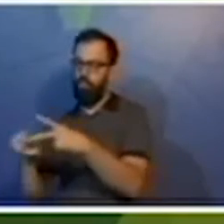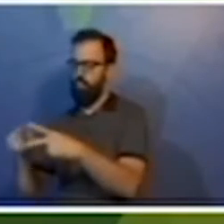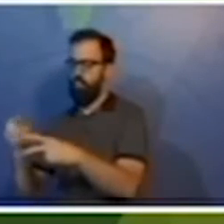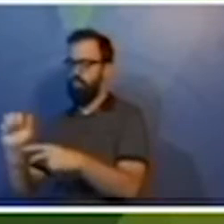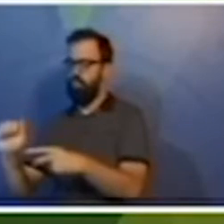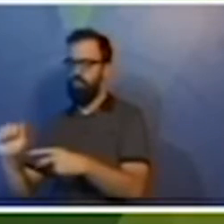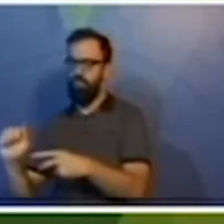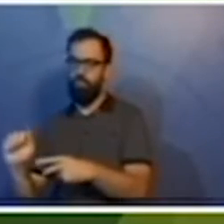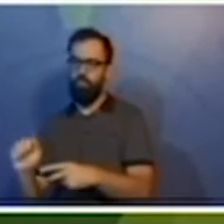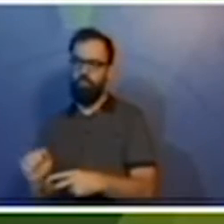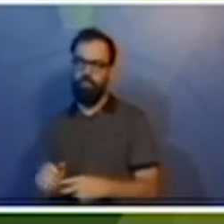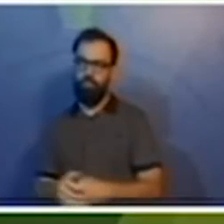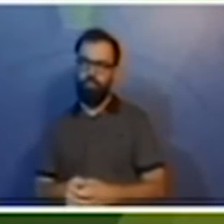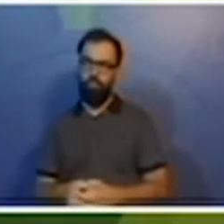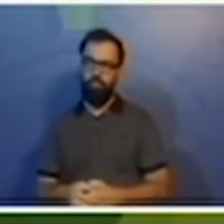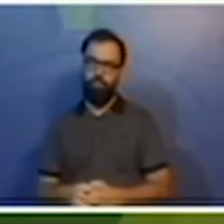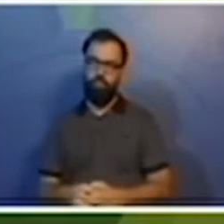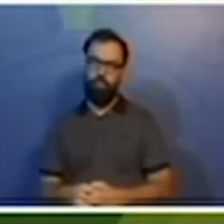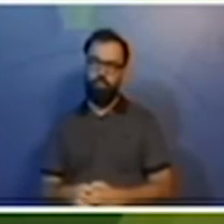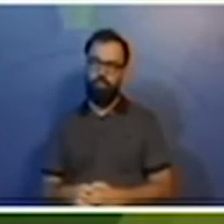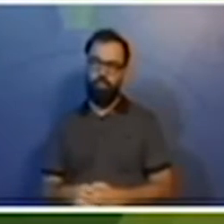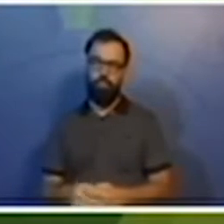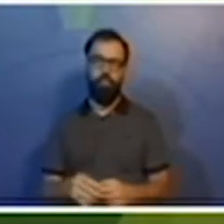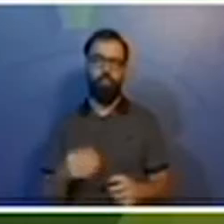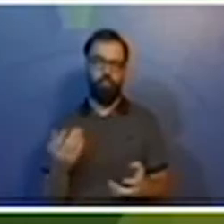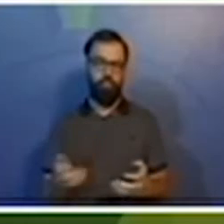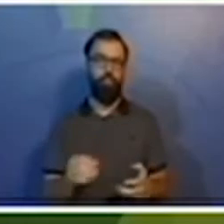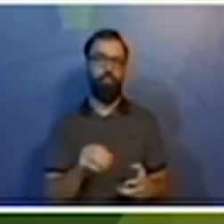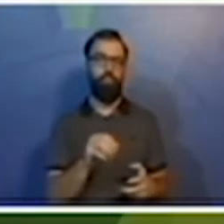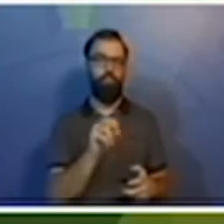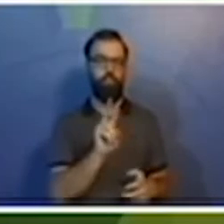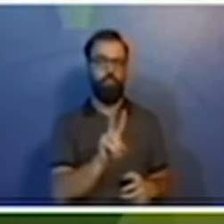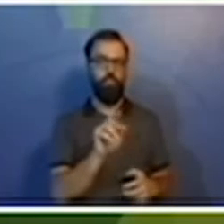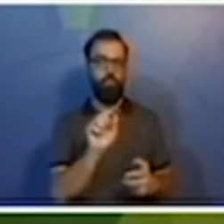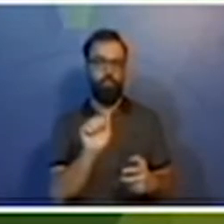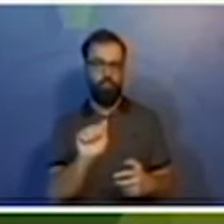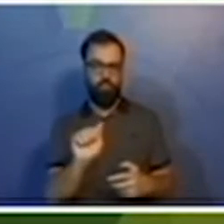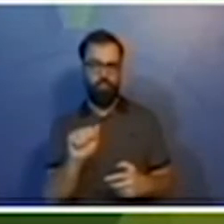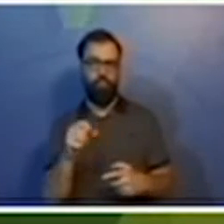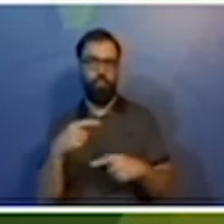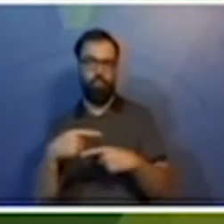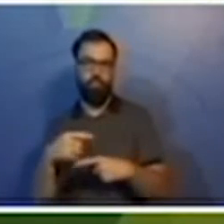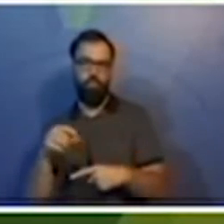igual ao dobro de A, 2A, ok?